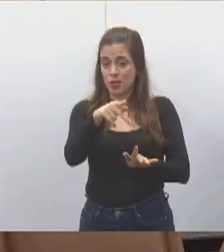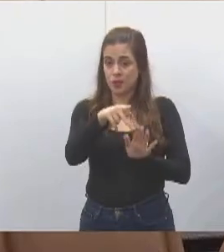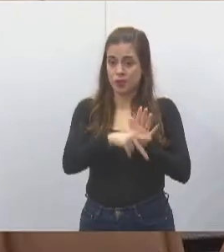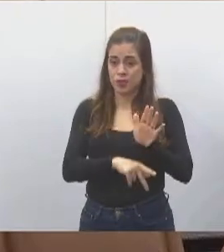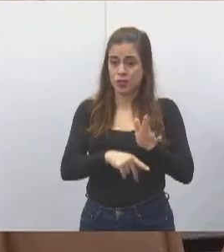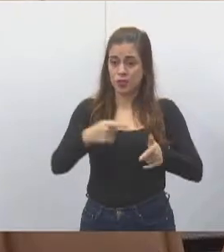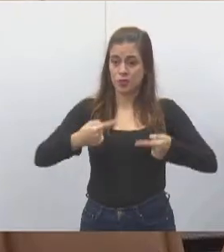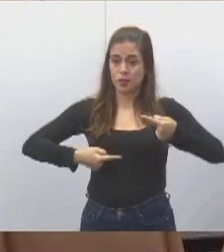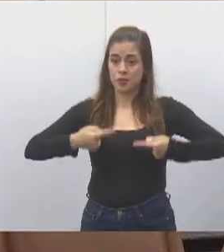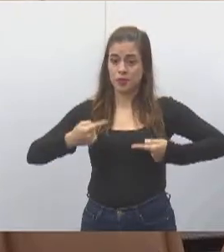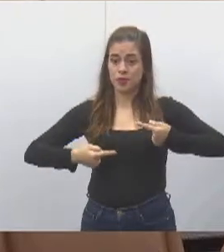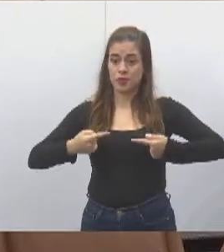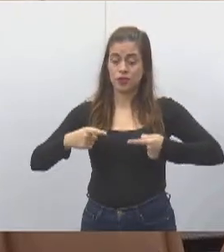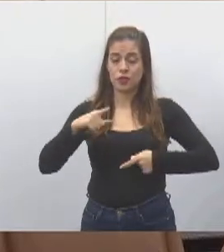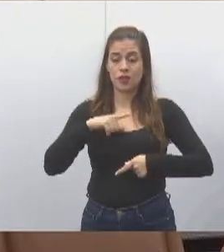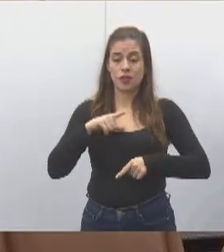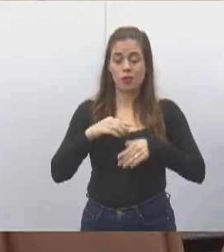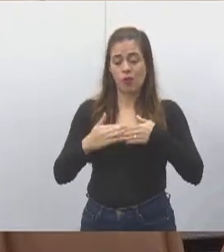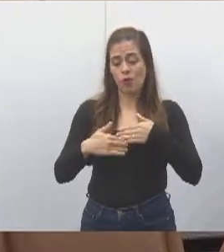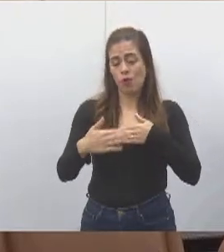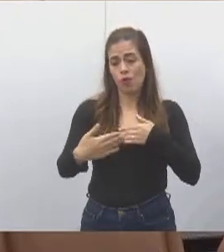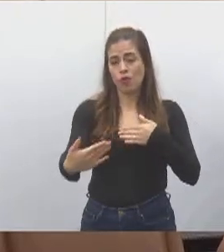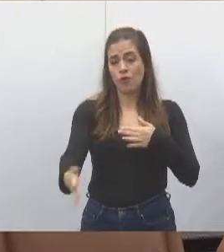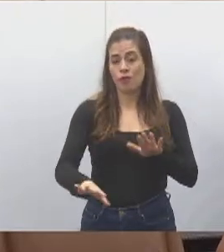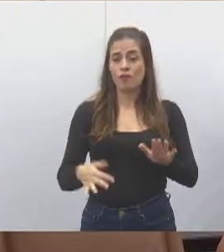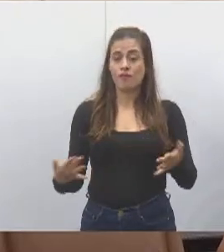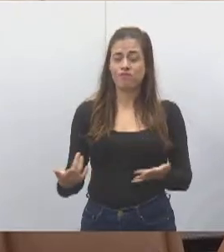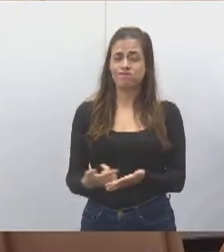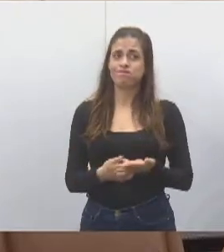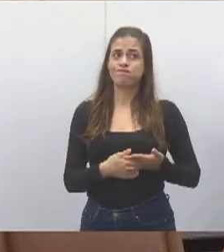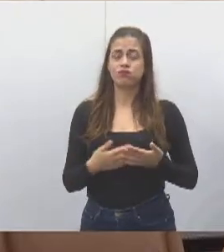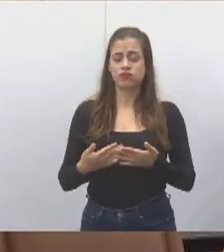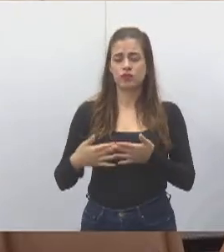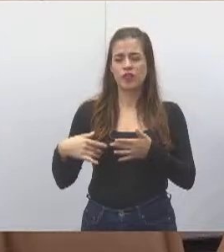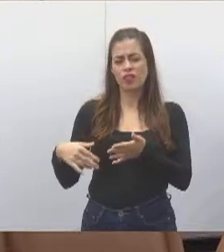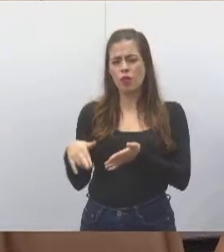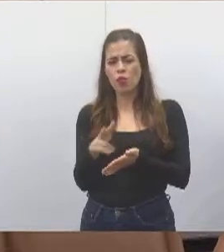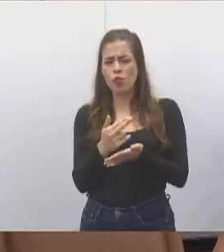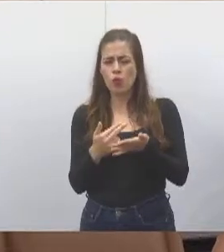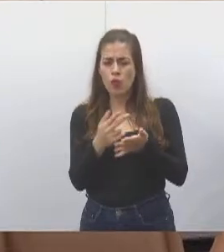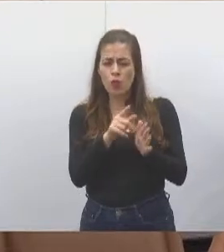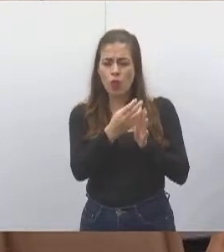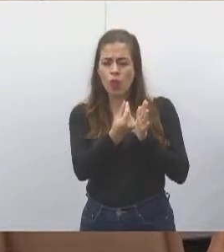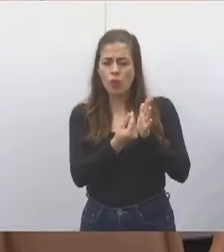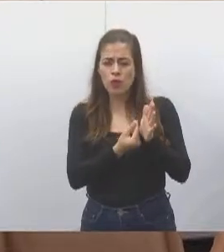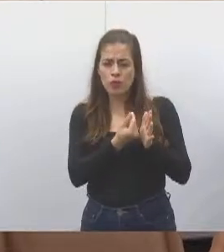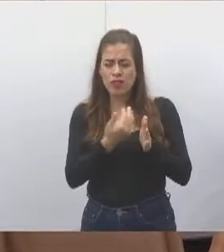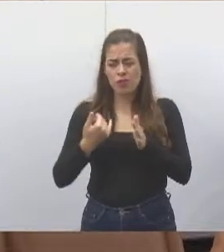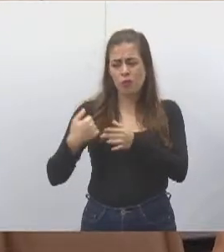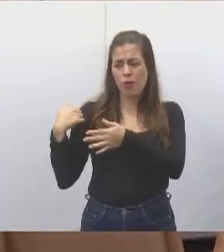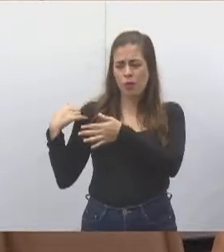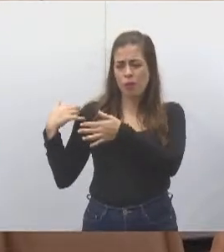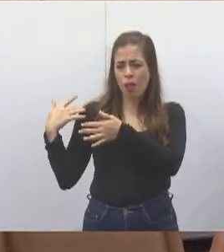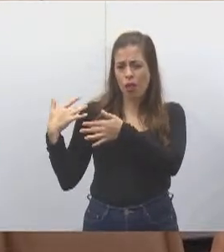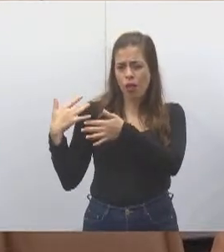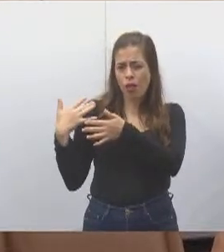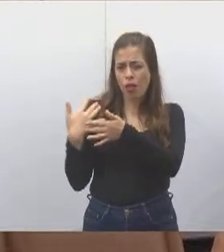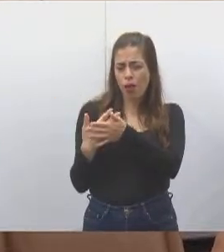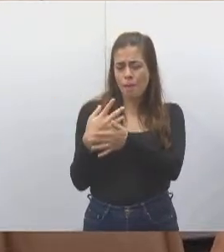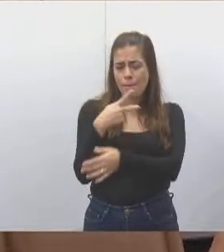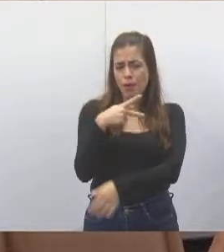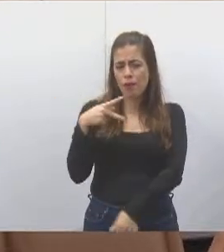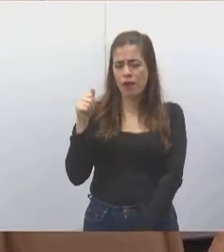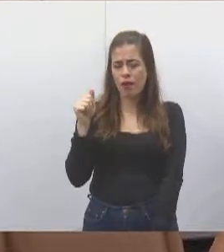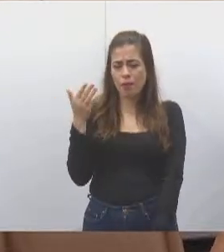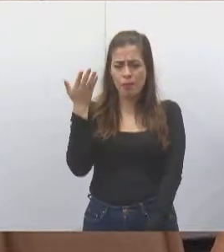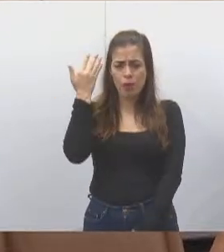político que tem uma continuidade, né? E a gente vem desenhando o orçamento desde quando foi feito o PPA lá